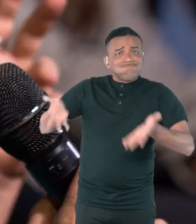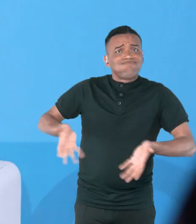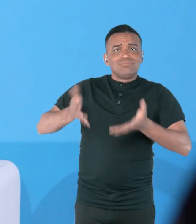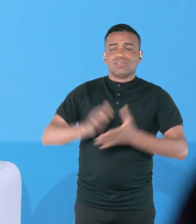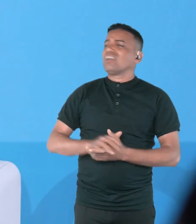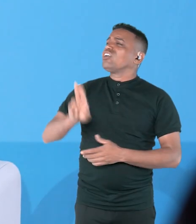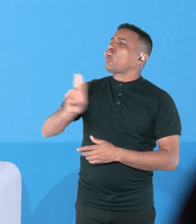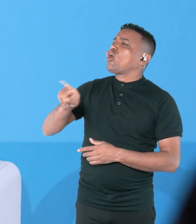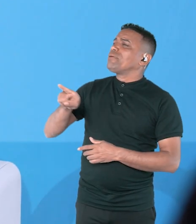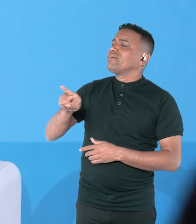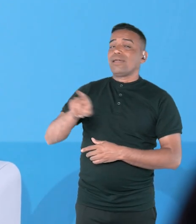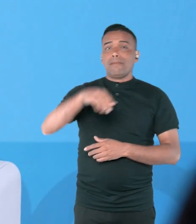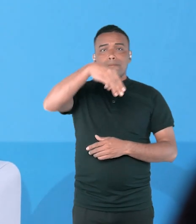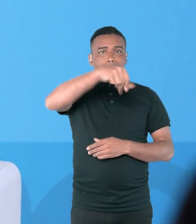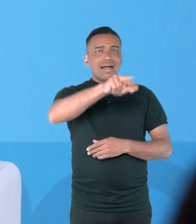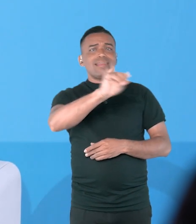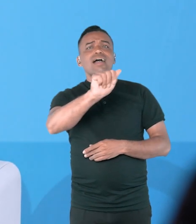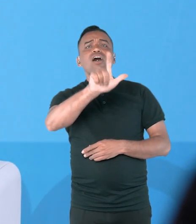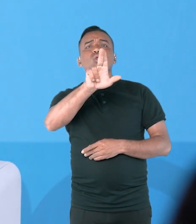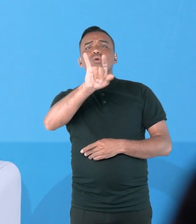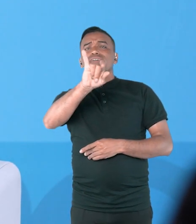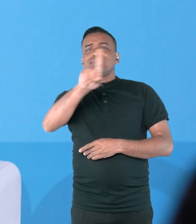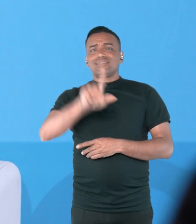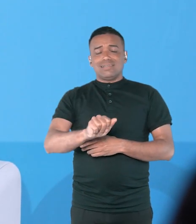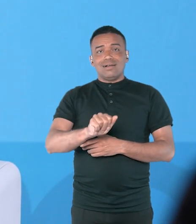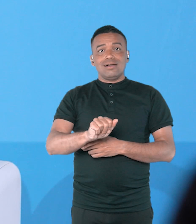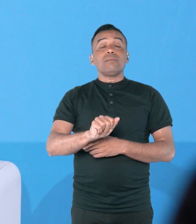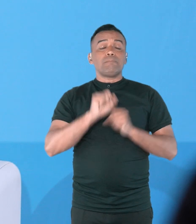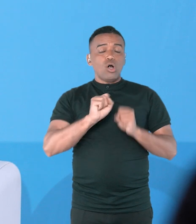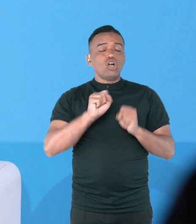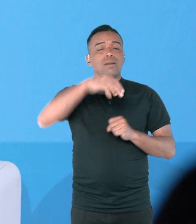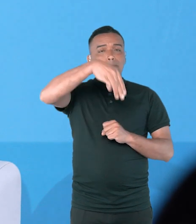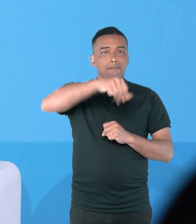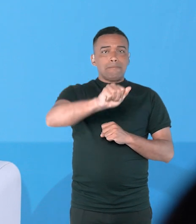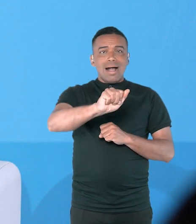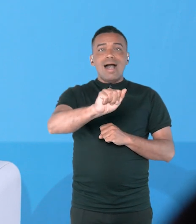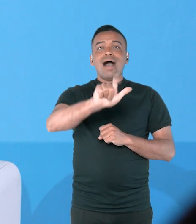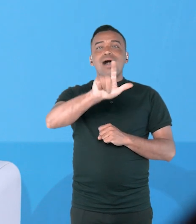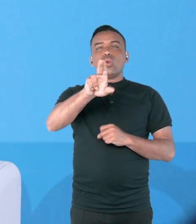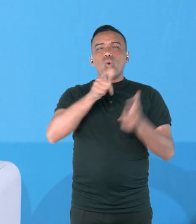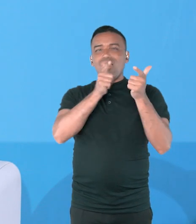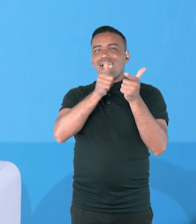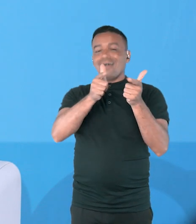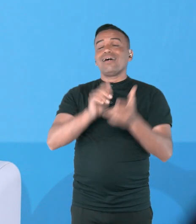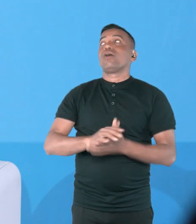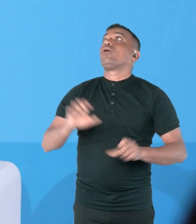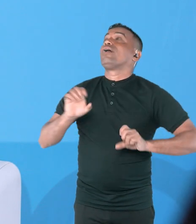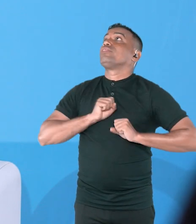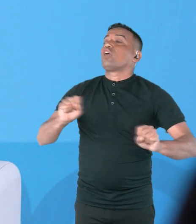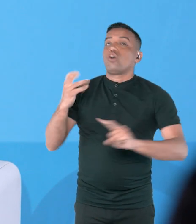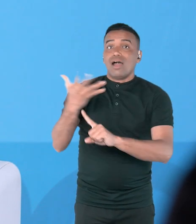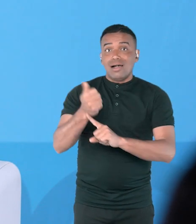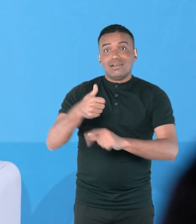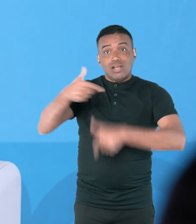toda uma geração. Como se chama? Meu nome é Maria Luísa, tenho um apelido de Malu e gosto muito de